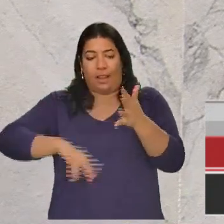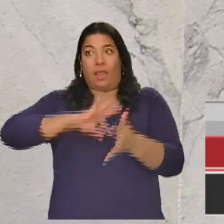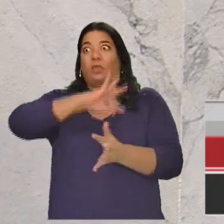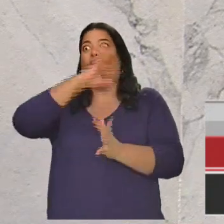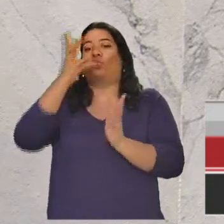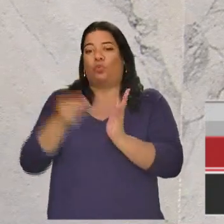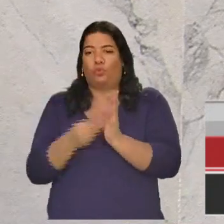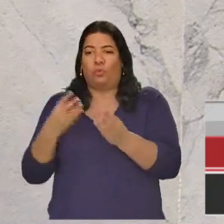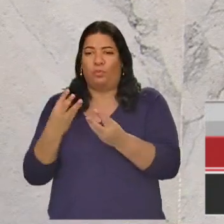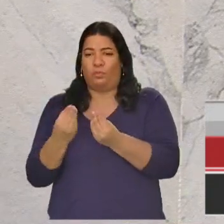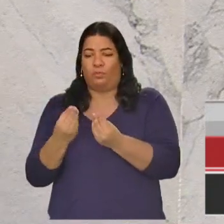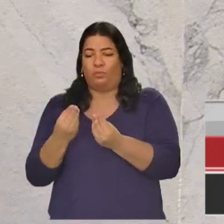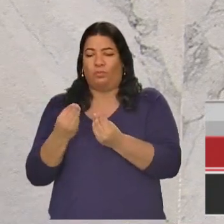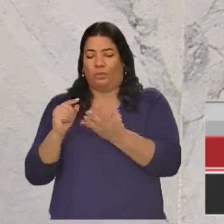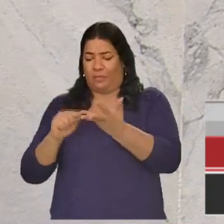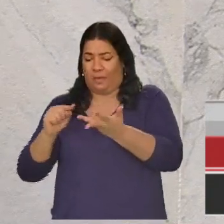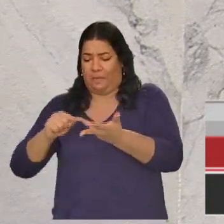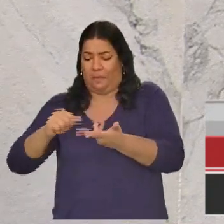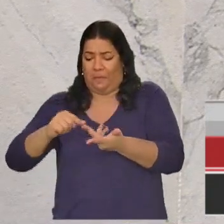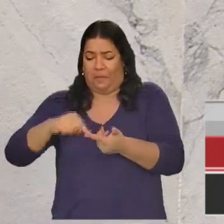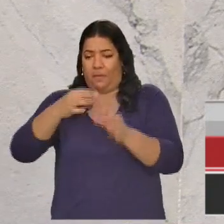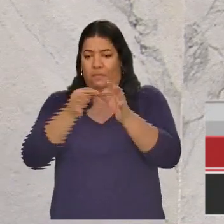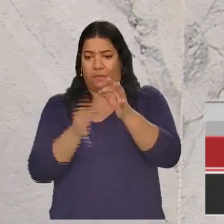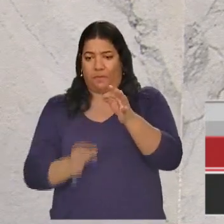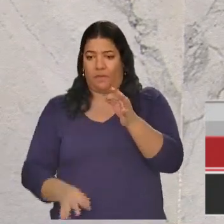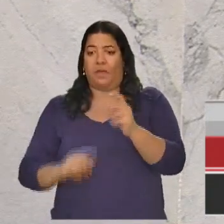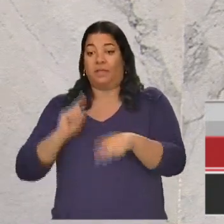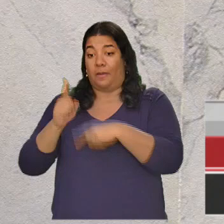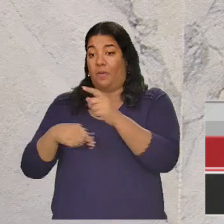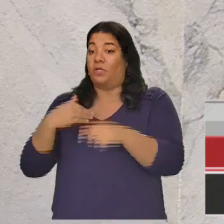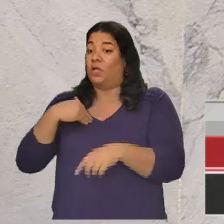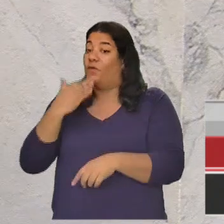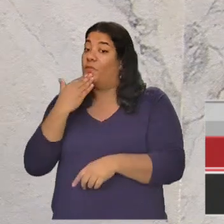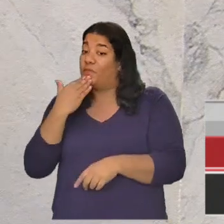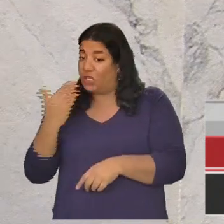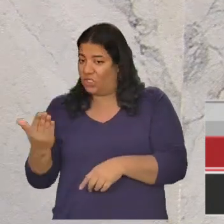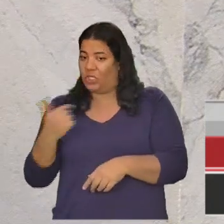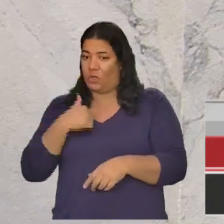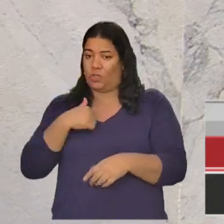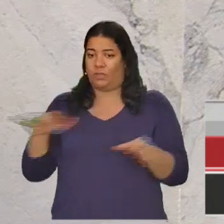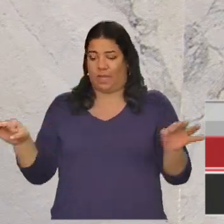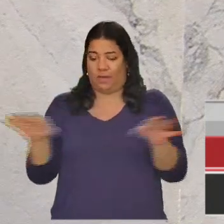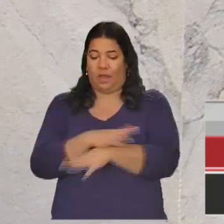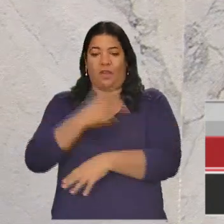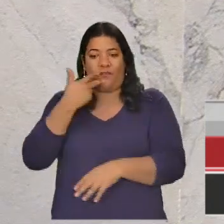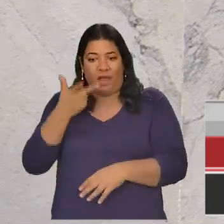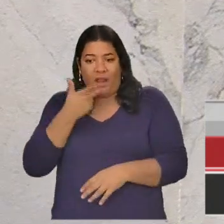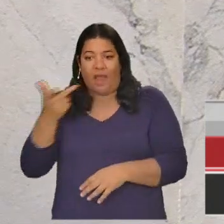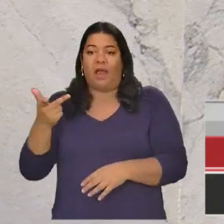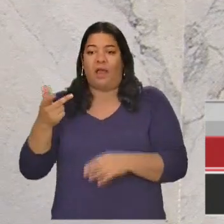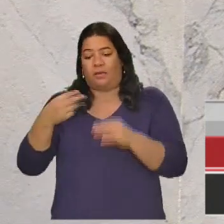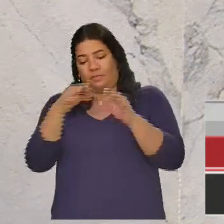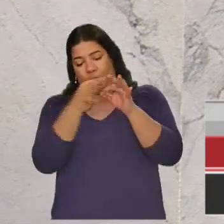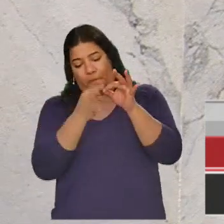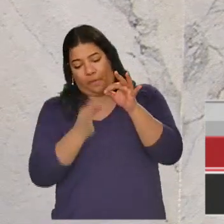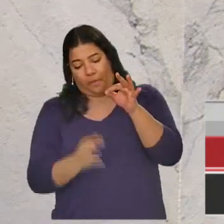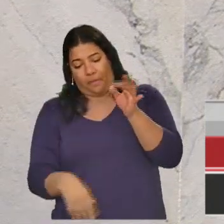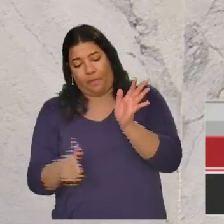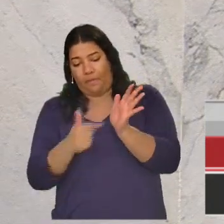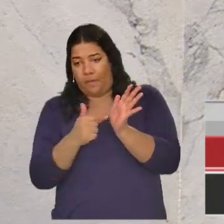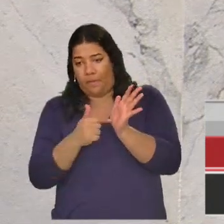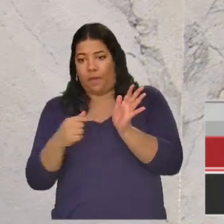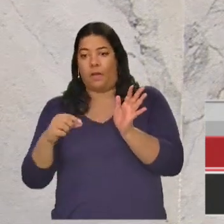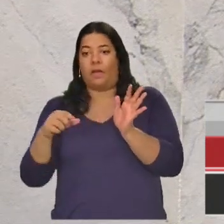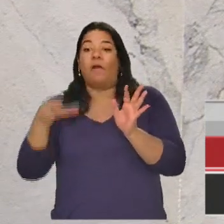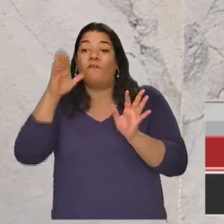vários itens é eu vou até pedir ao no final do meu pronunciamento que a pauta dos servidores do sistema prisional